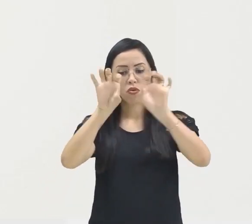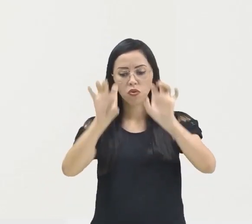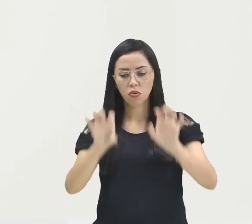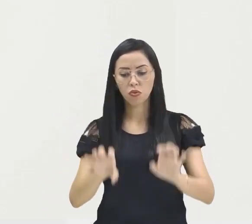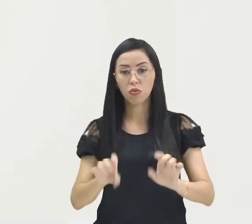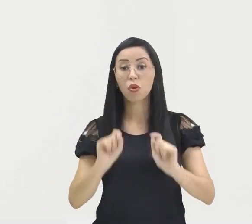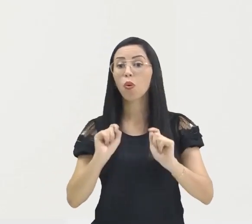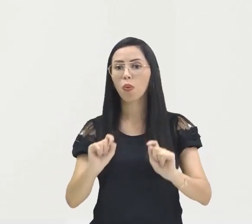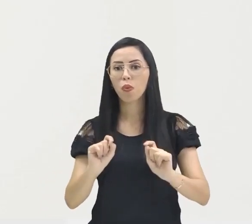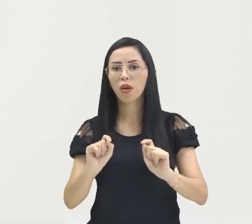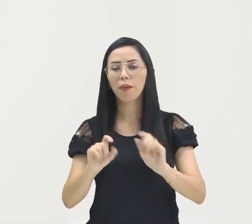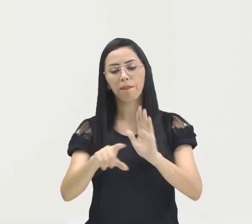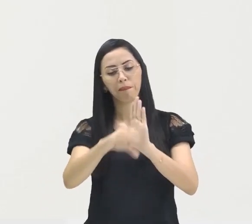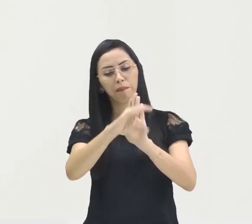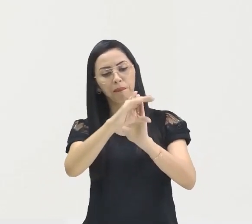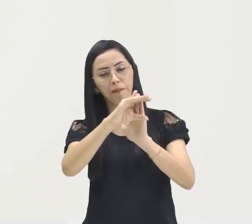Em